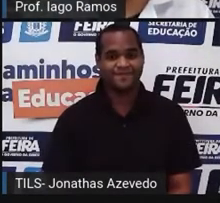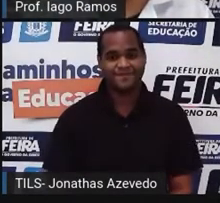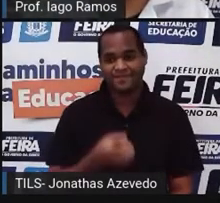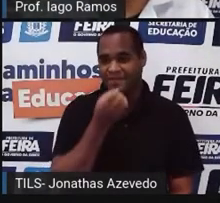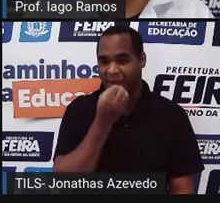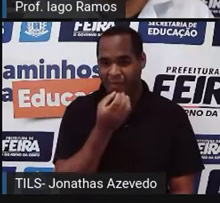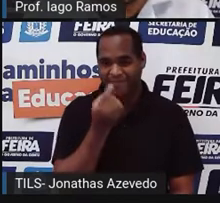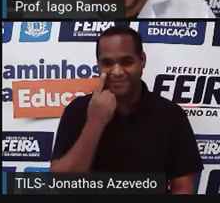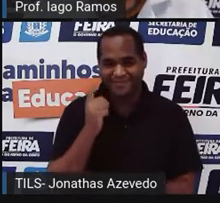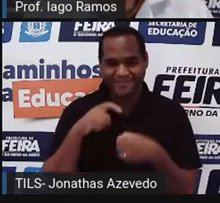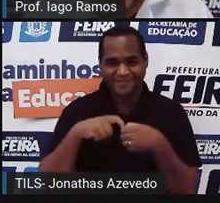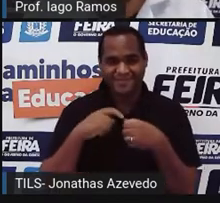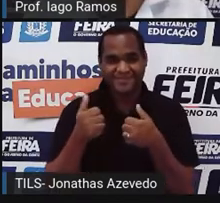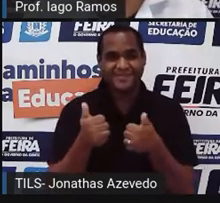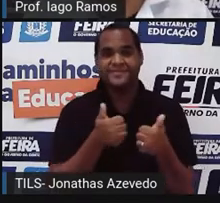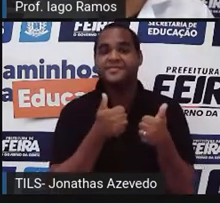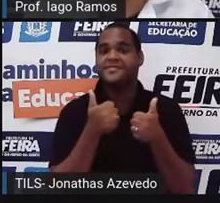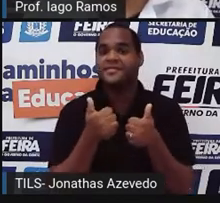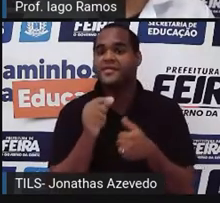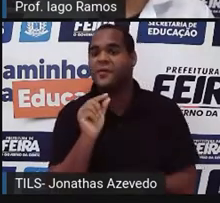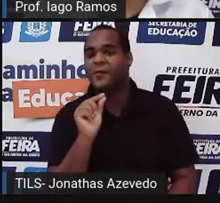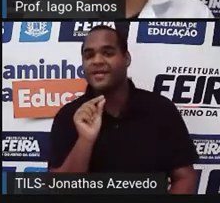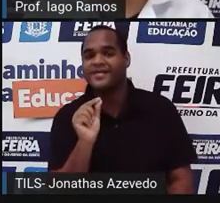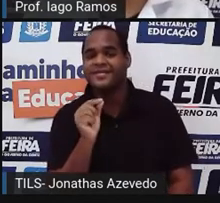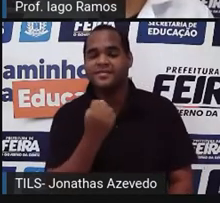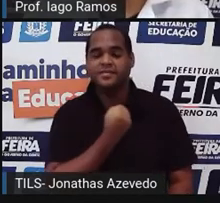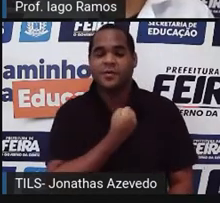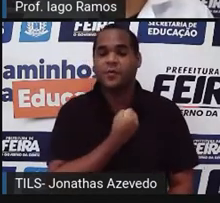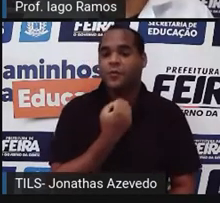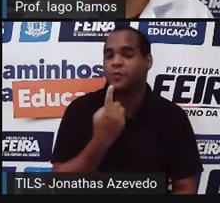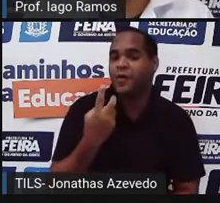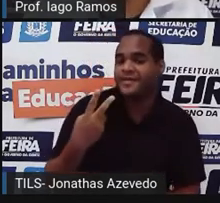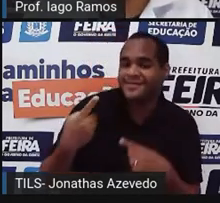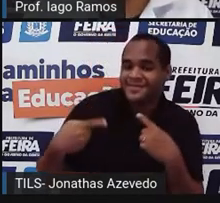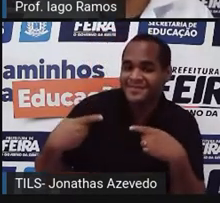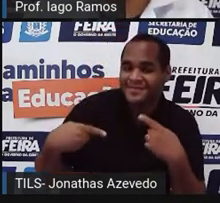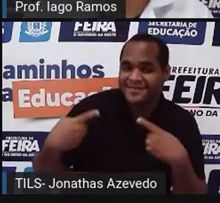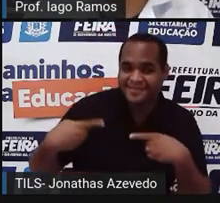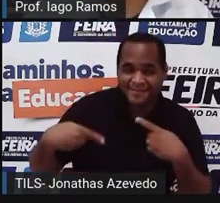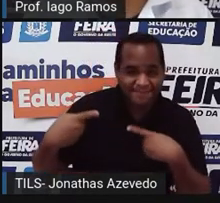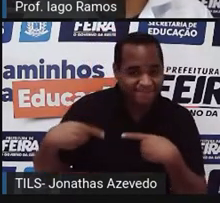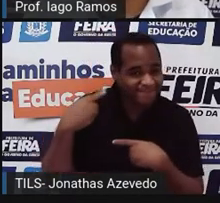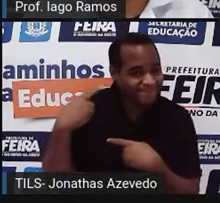Bom, voltamos. E aí, número 1 ou número 2?